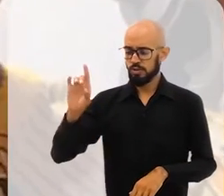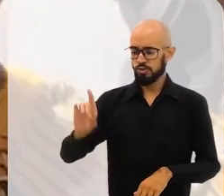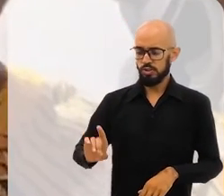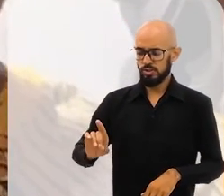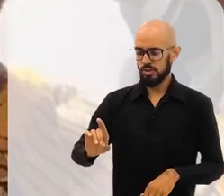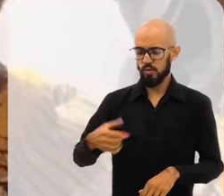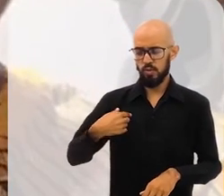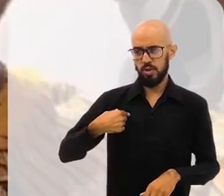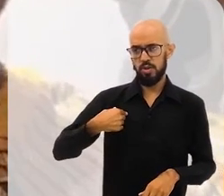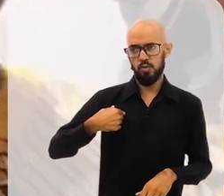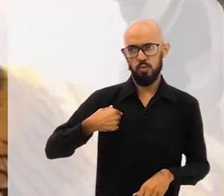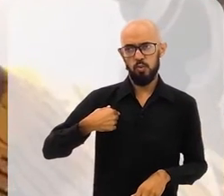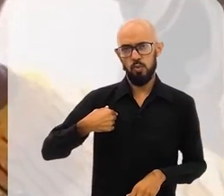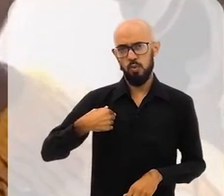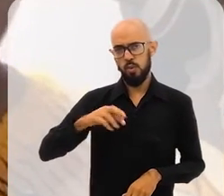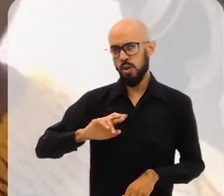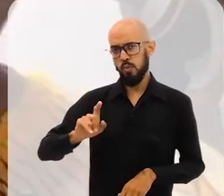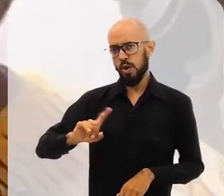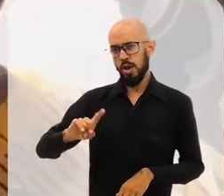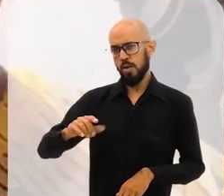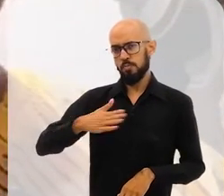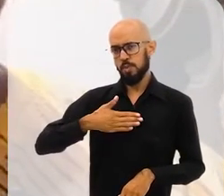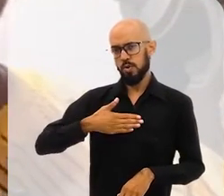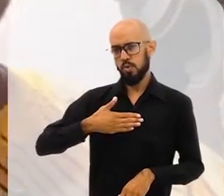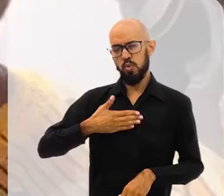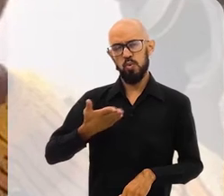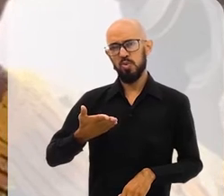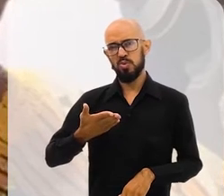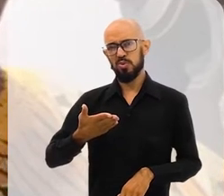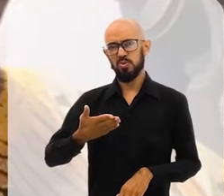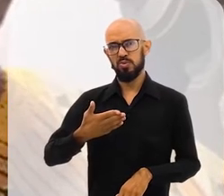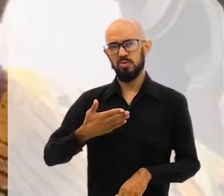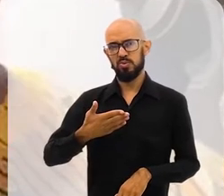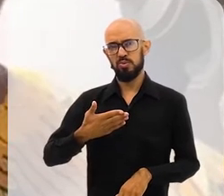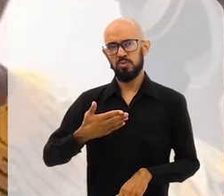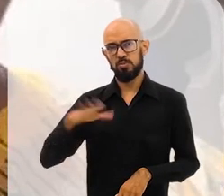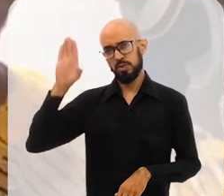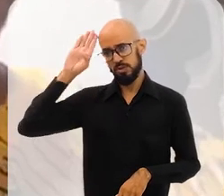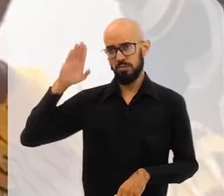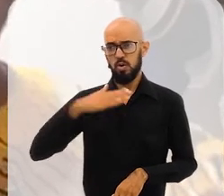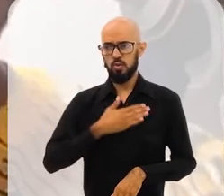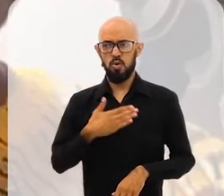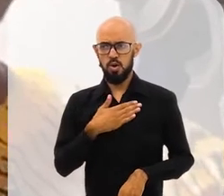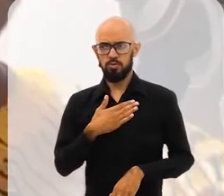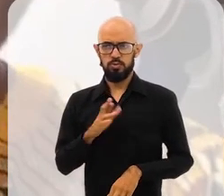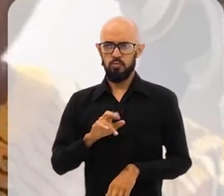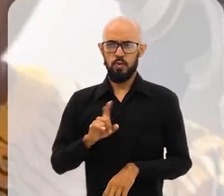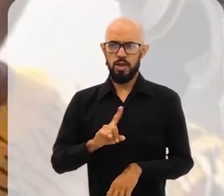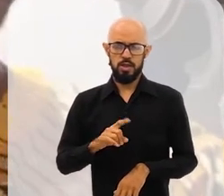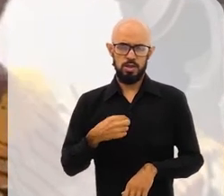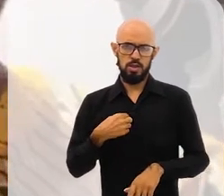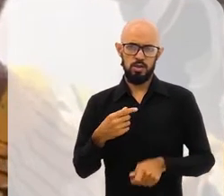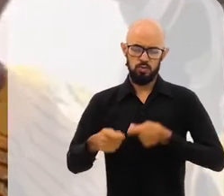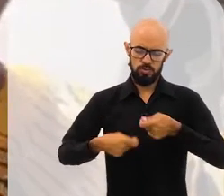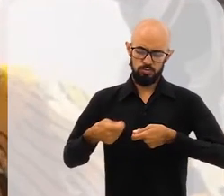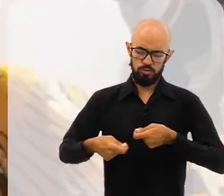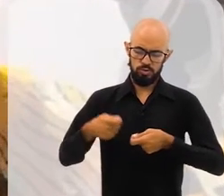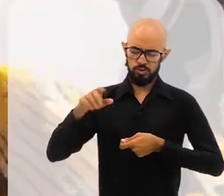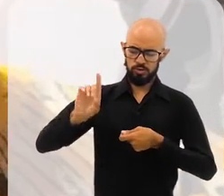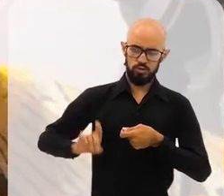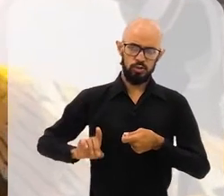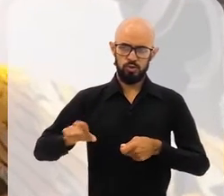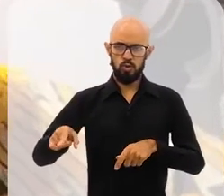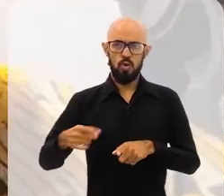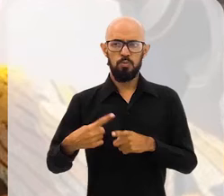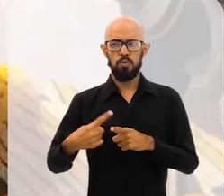a direção eu confesso que nem é a área que eu mais gosto né eu acabei meio que dirigindo